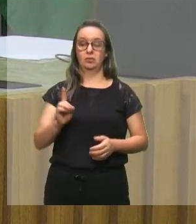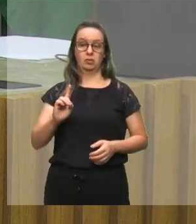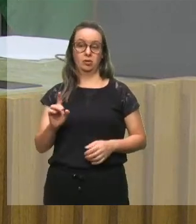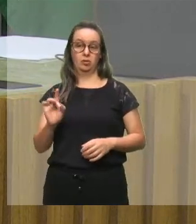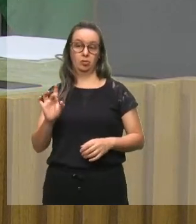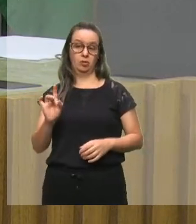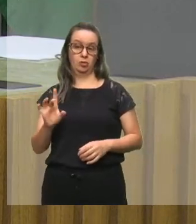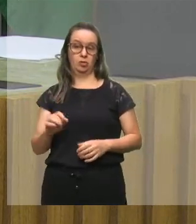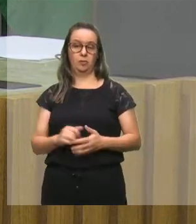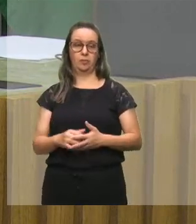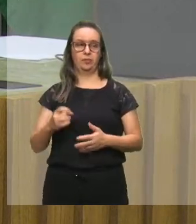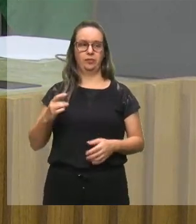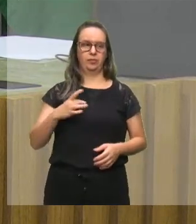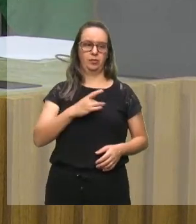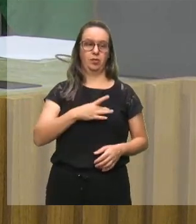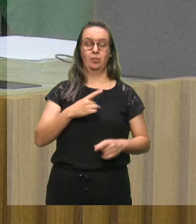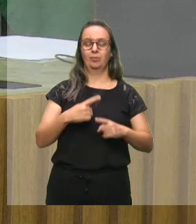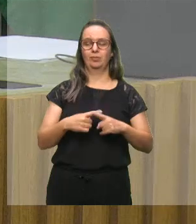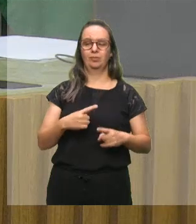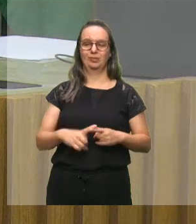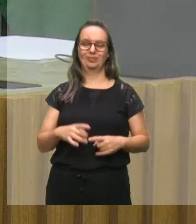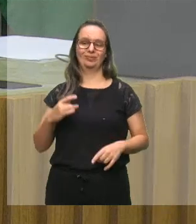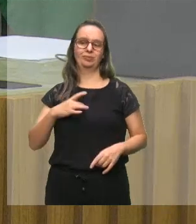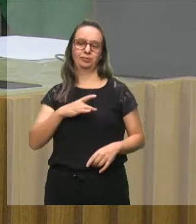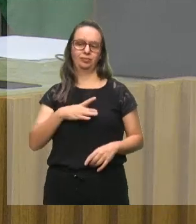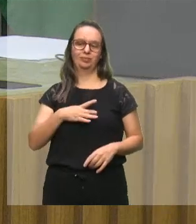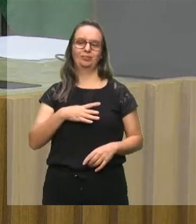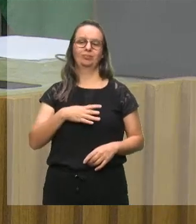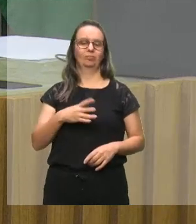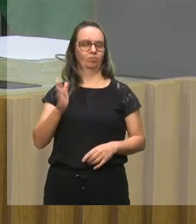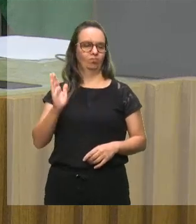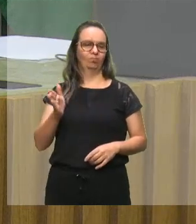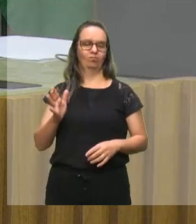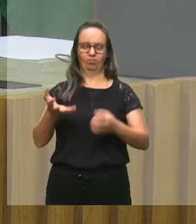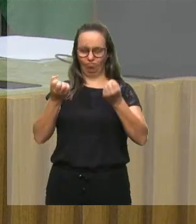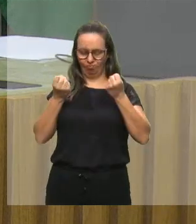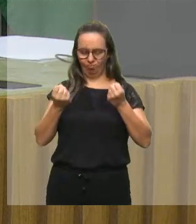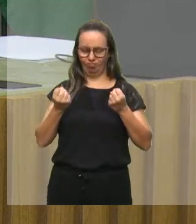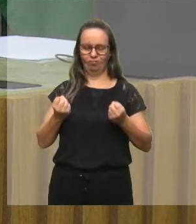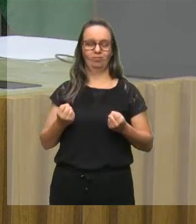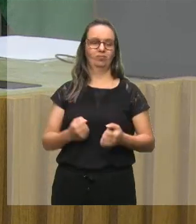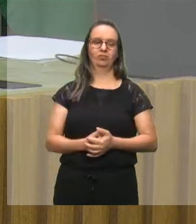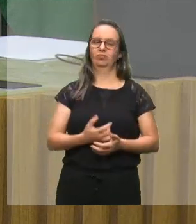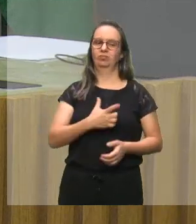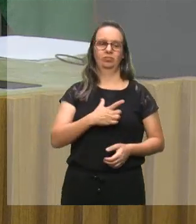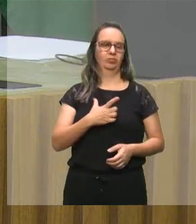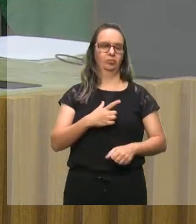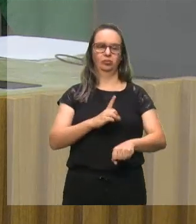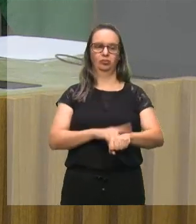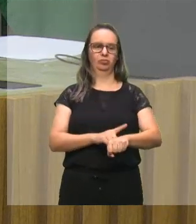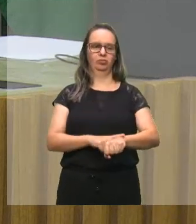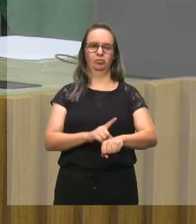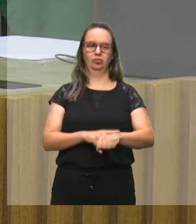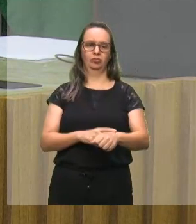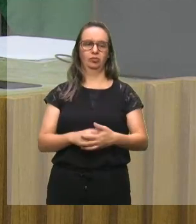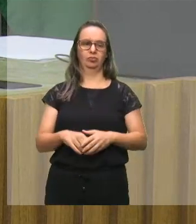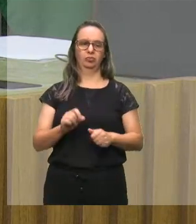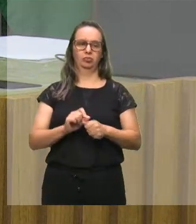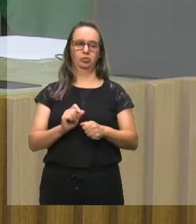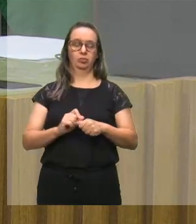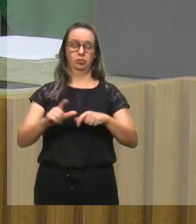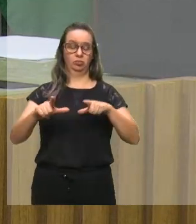equipe de saúde já é muito lotada de trabalho, eles não têm esse tempo para poder fazer esse trabalho com as